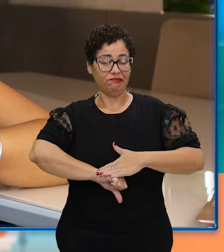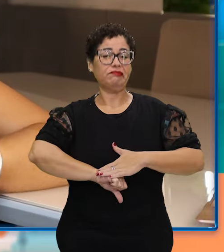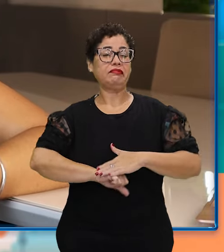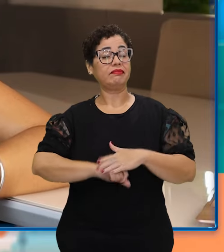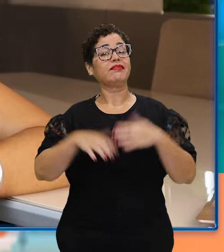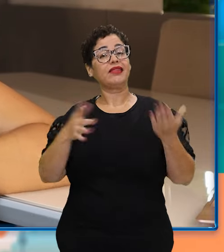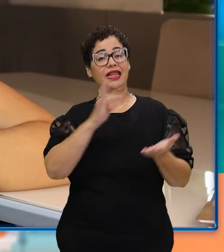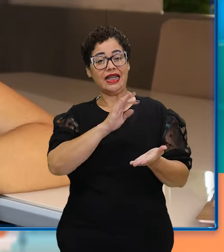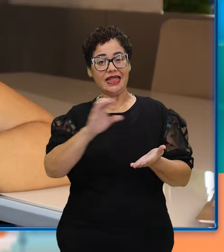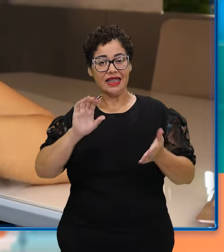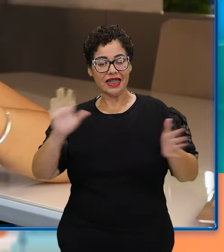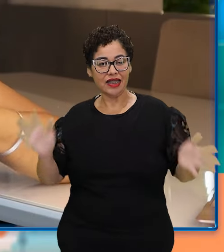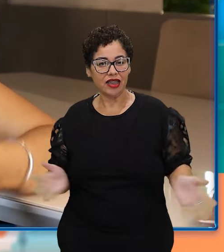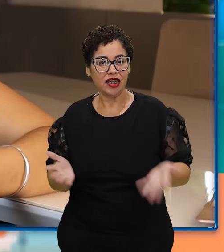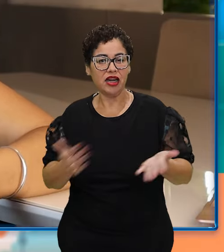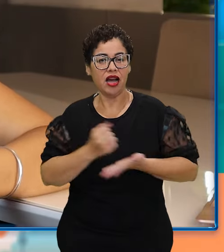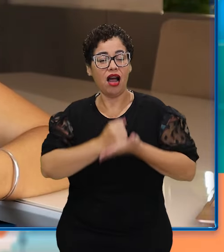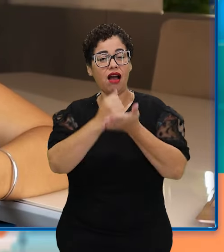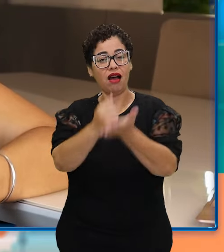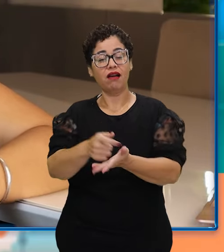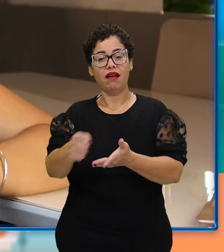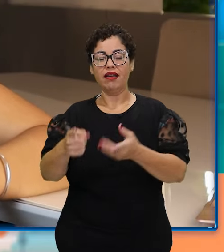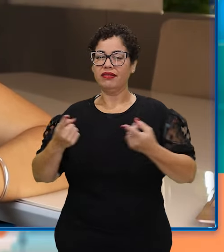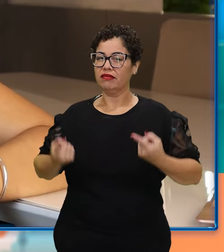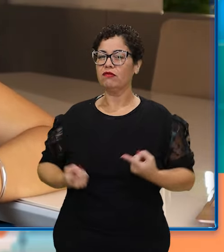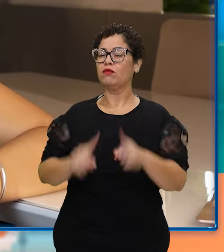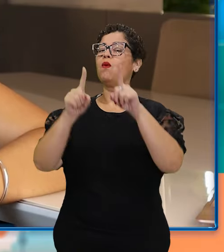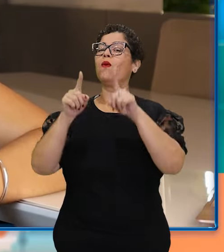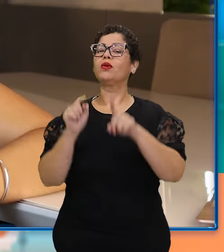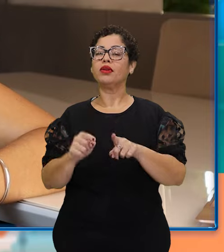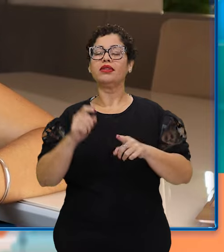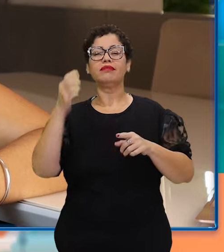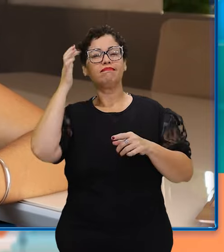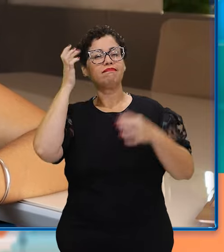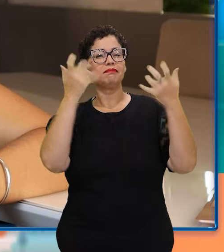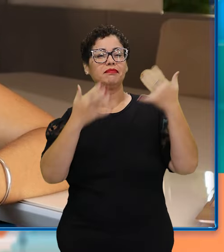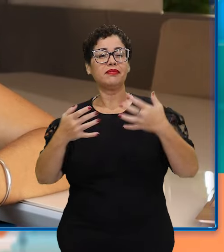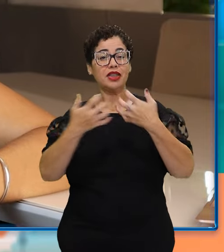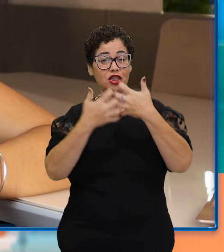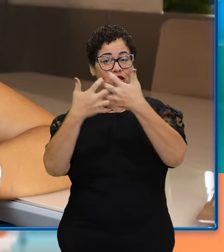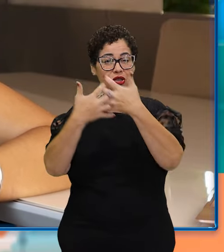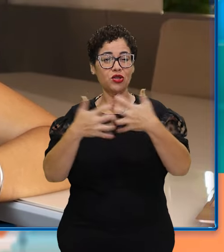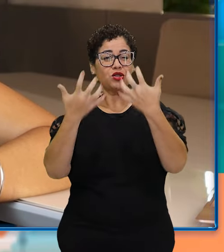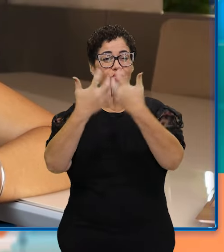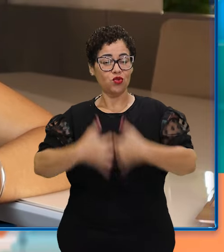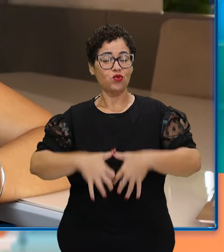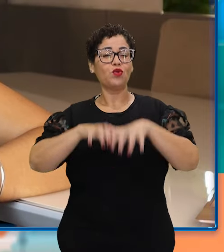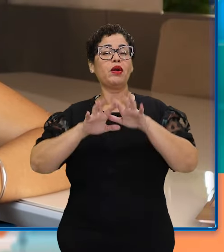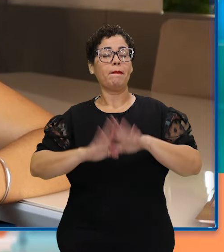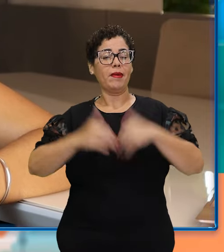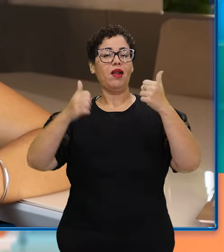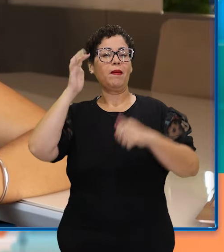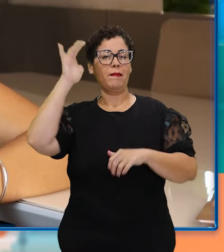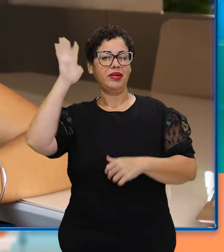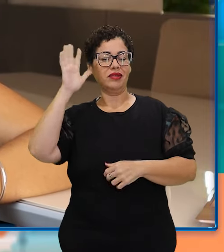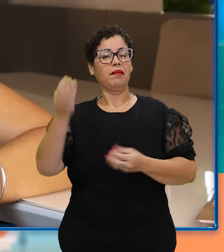esses jovens a contestar, combater e reestruturar esses pensamentos para ter uma visão